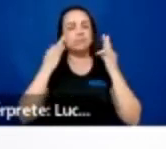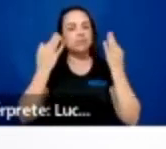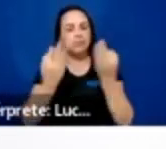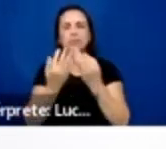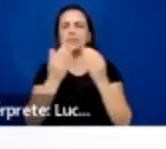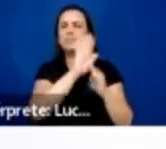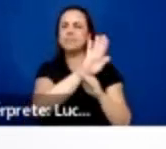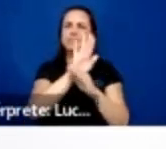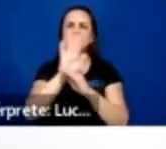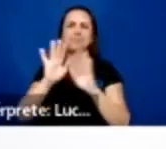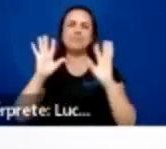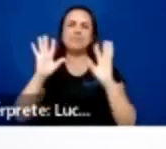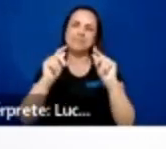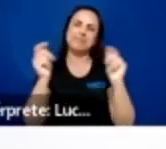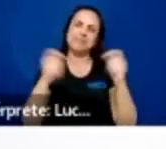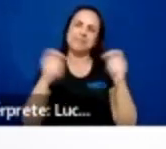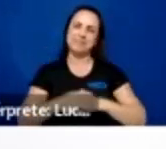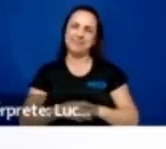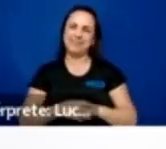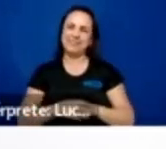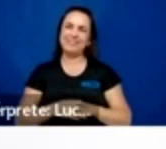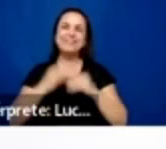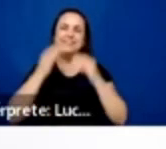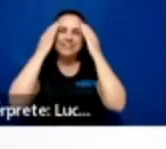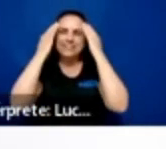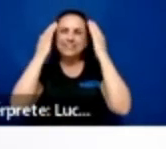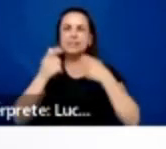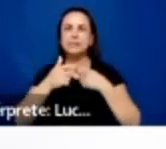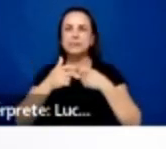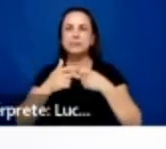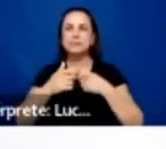vida das pessoas. Vamos lá. Obrigado, Sunaik.